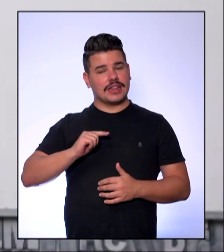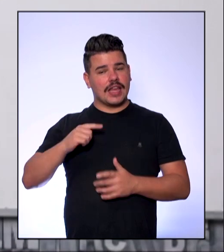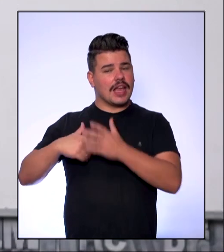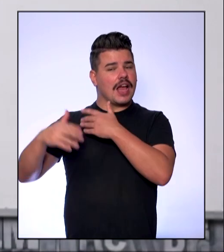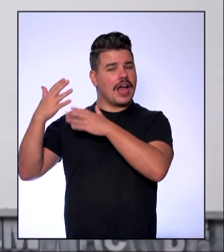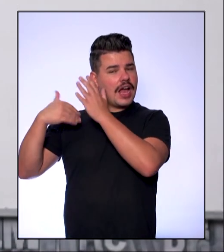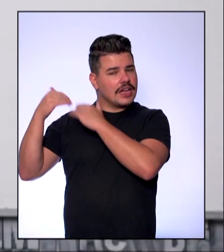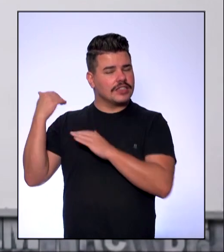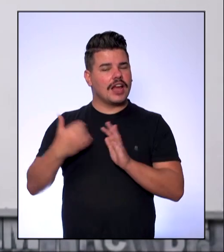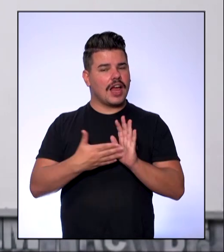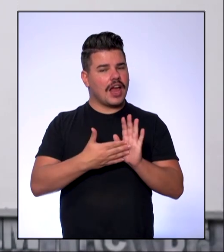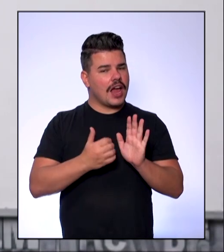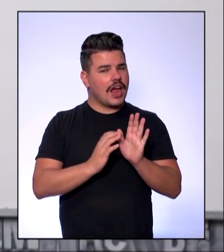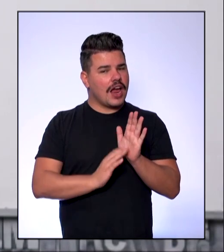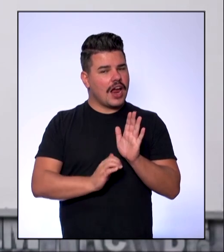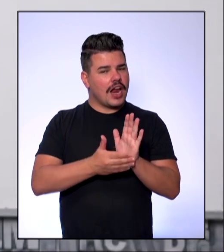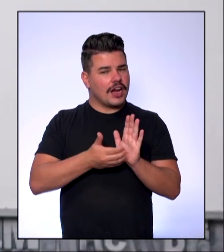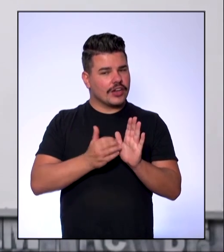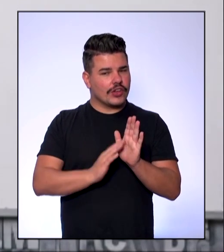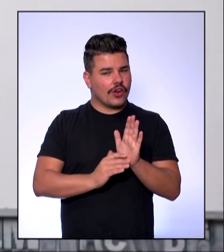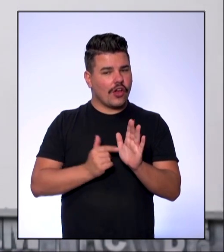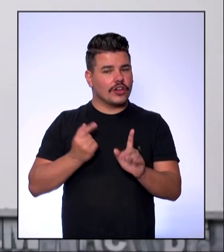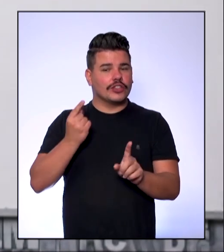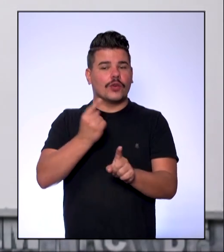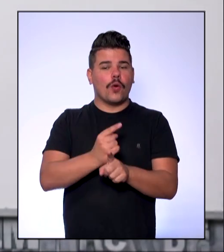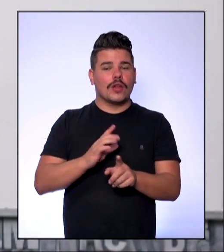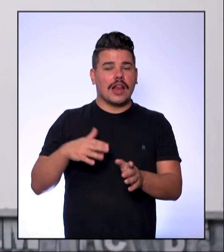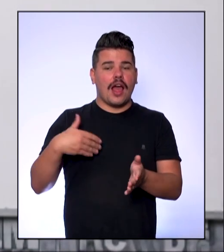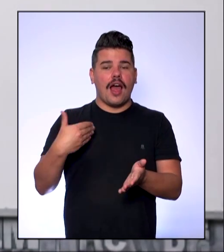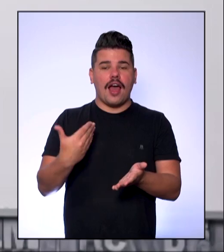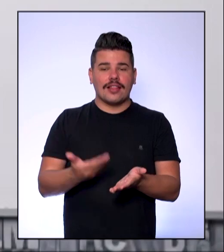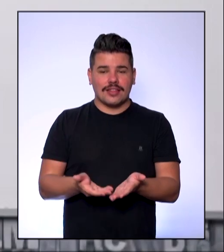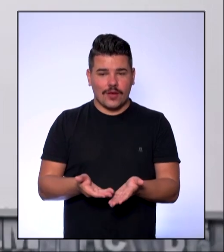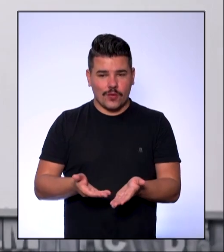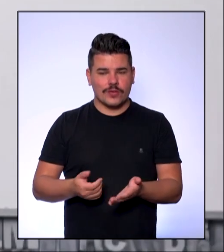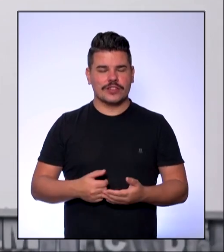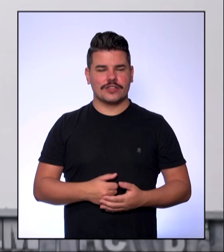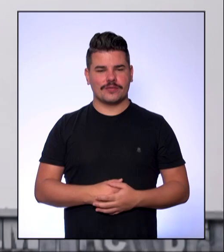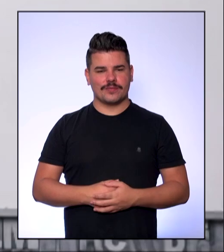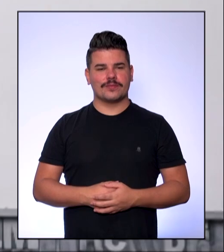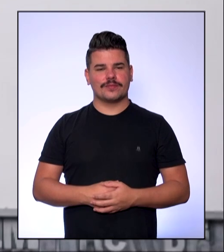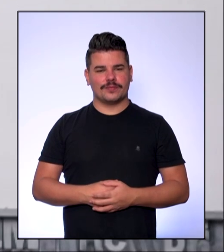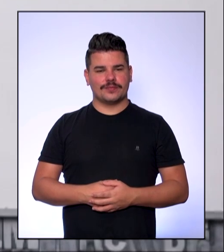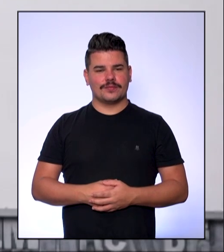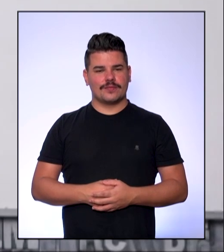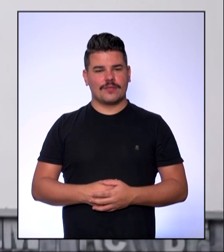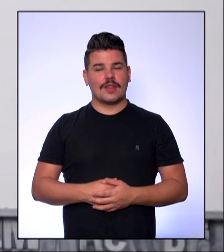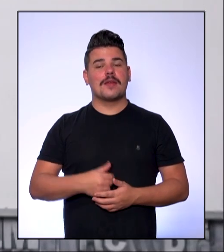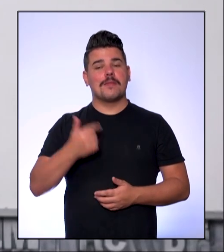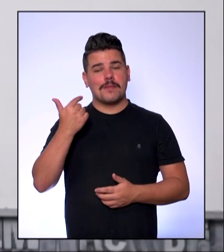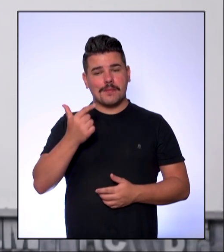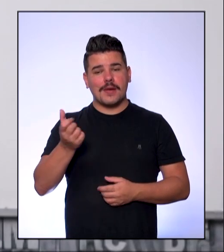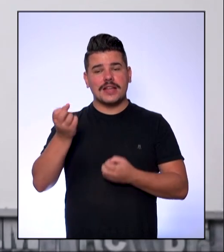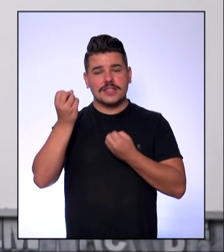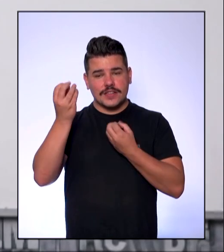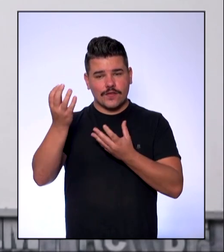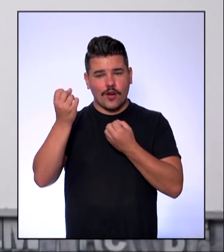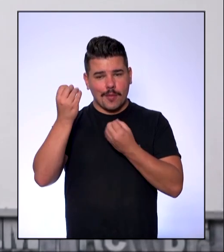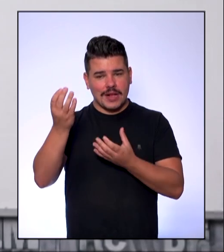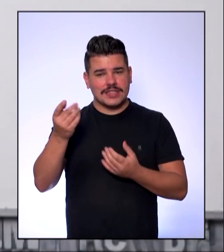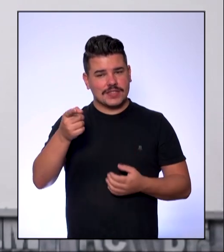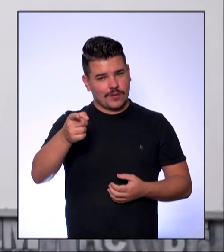vestígios arqueológicos sendo encontrados até hoje. Mais uma informação aí.